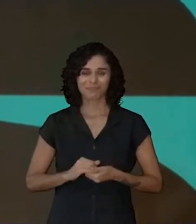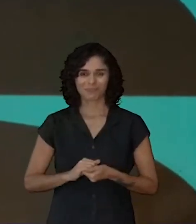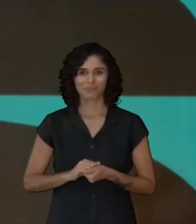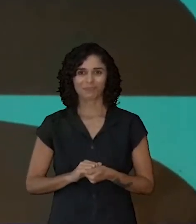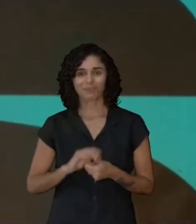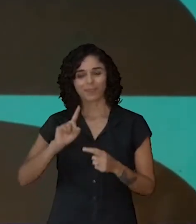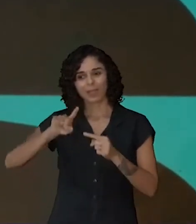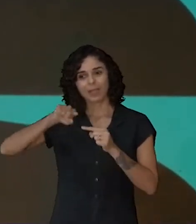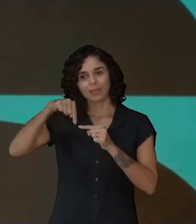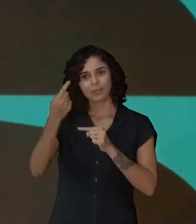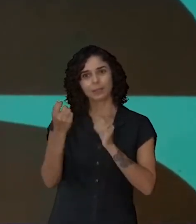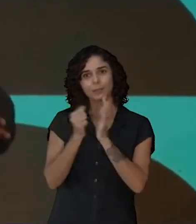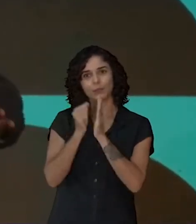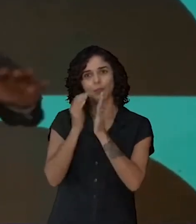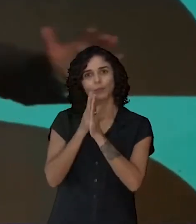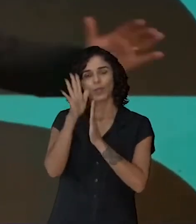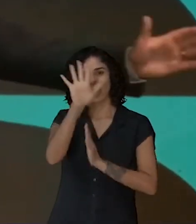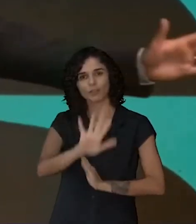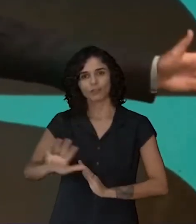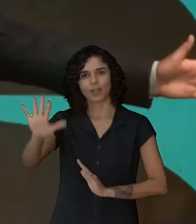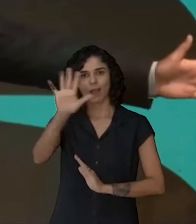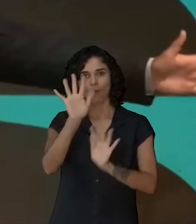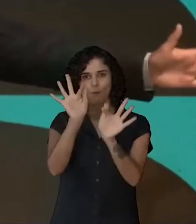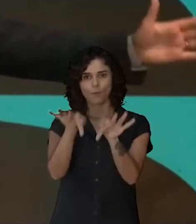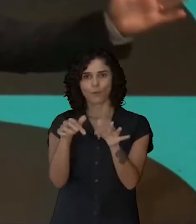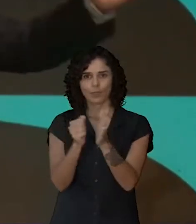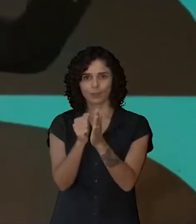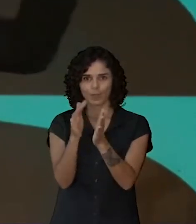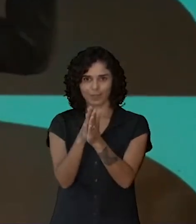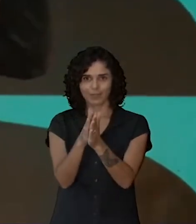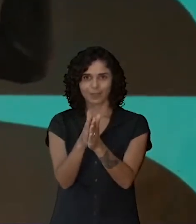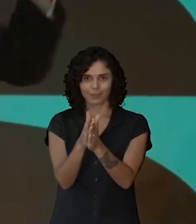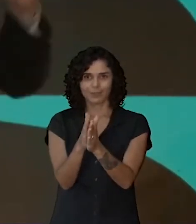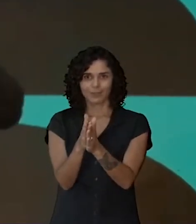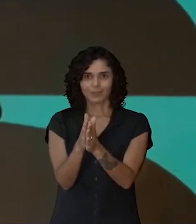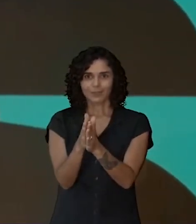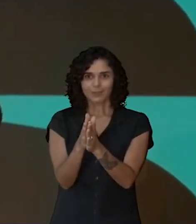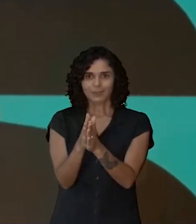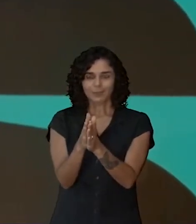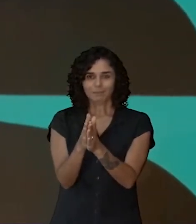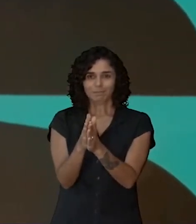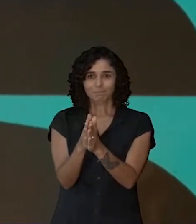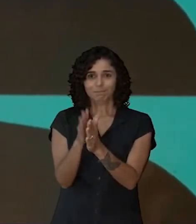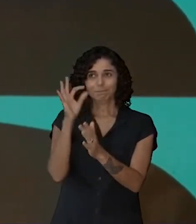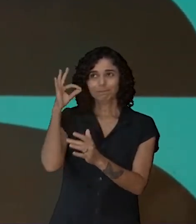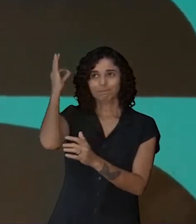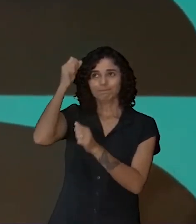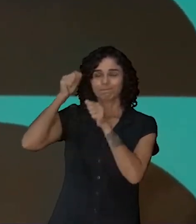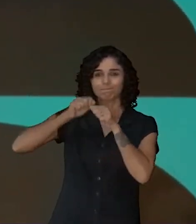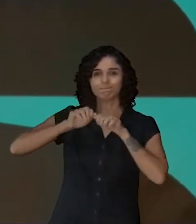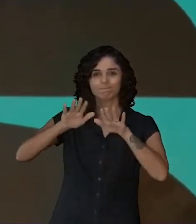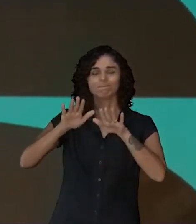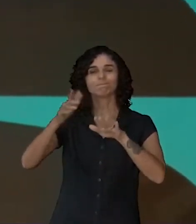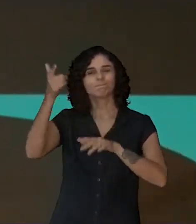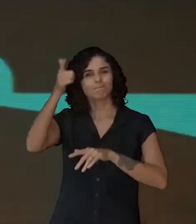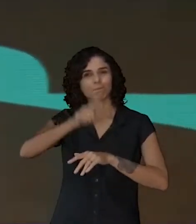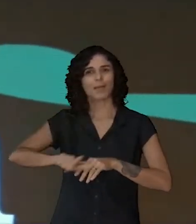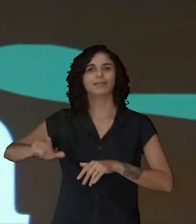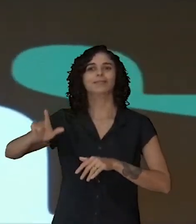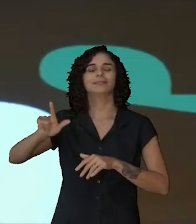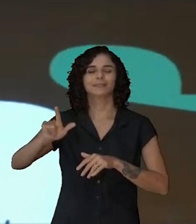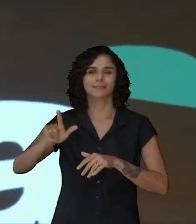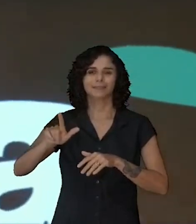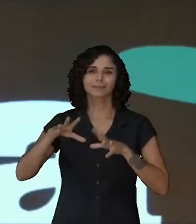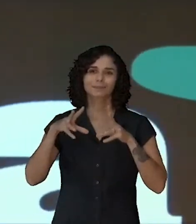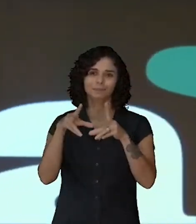orar geral assim, no fim dessa oração, para que Ele venha com mais para todos nós. Mas eu não quero que todos venham para